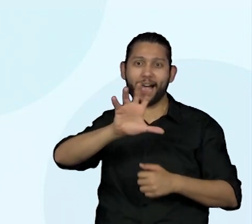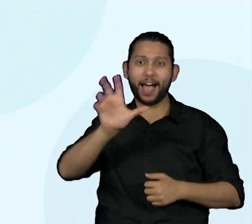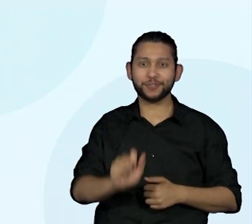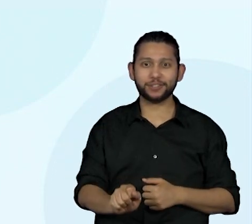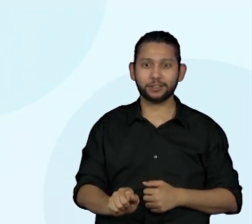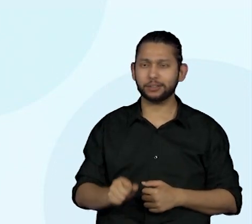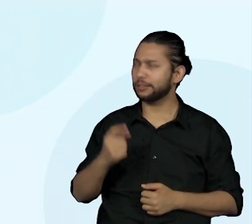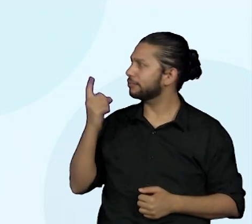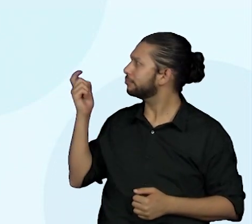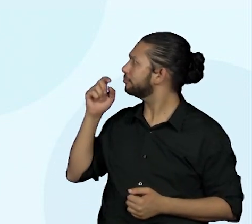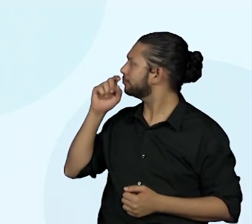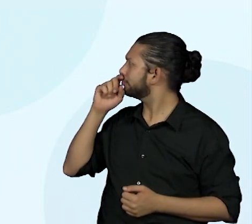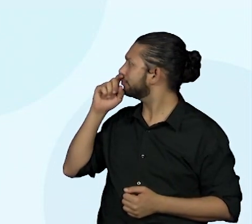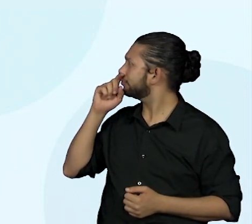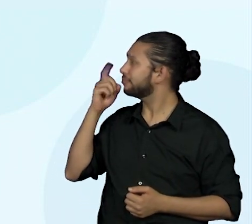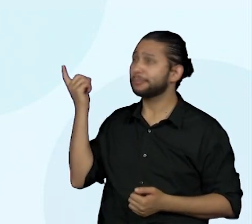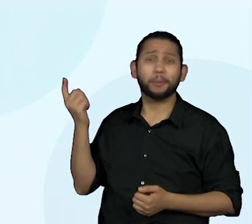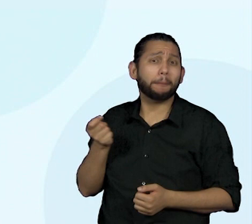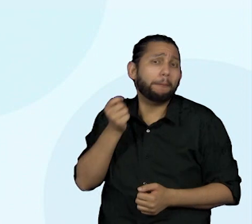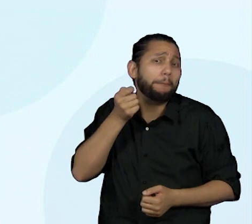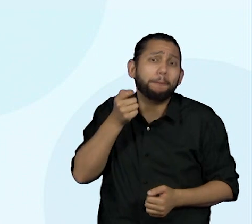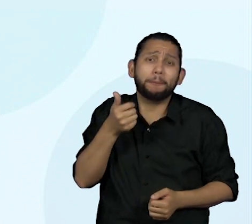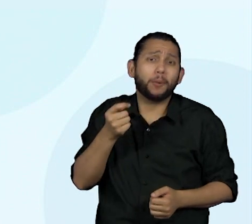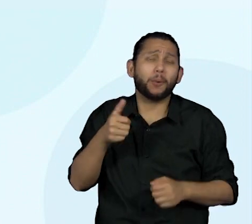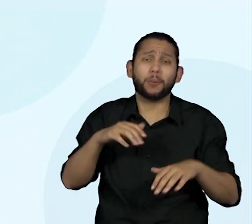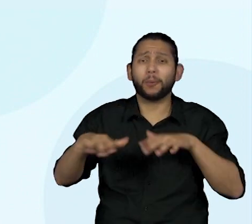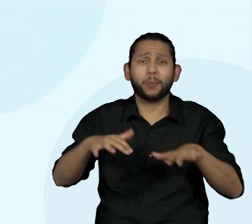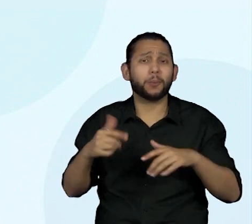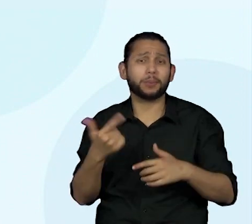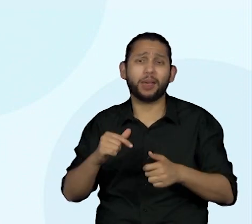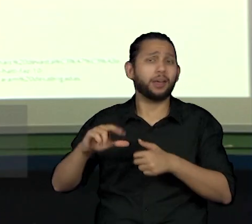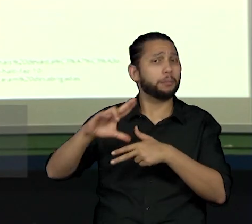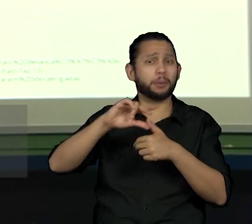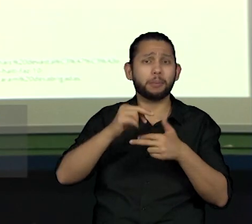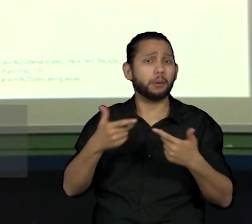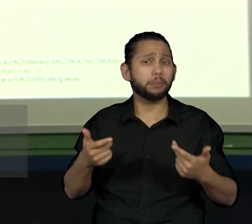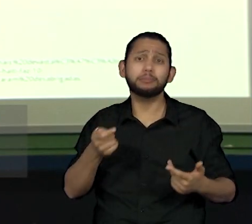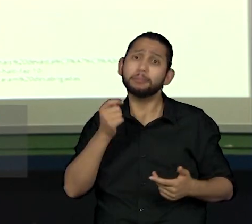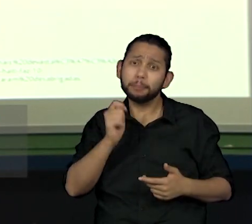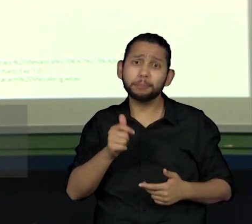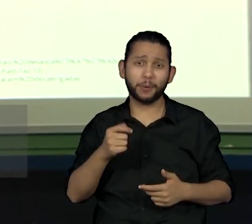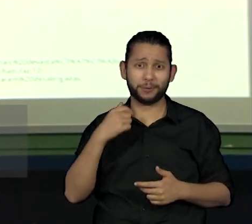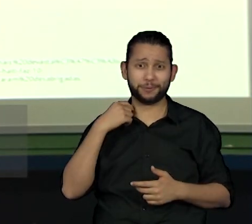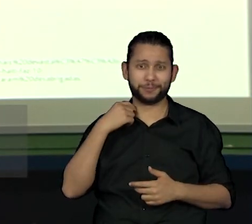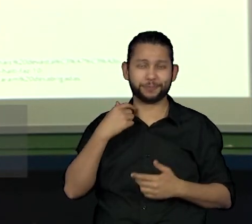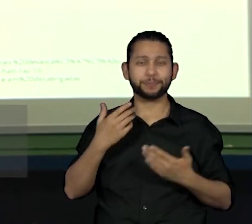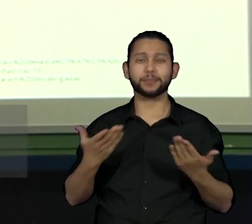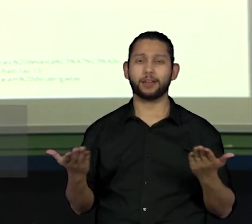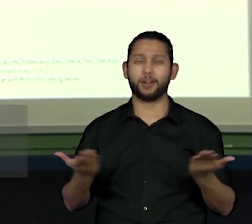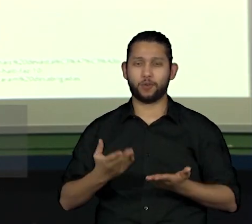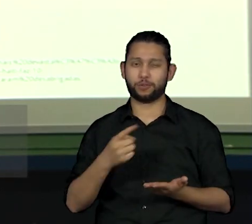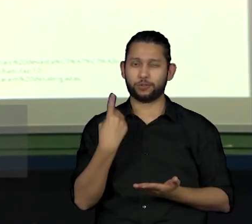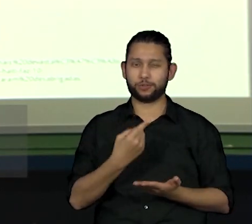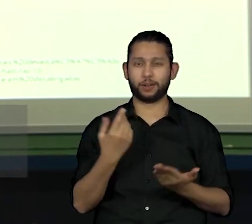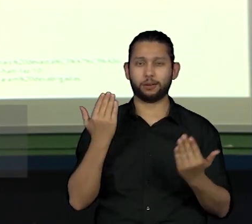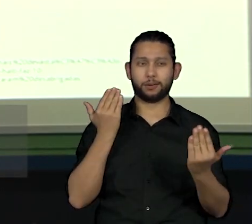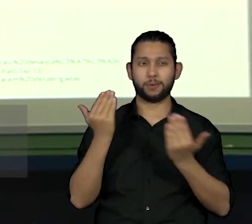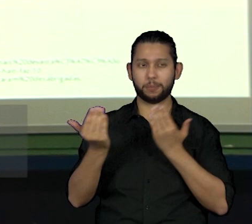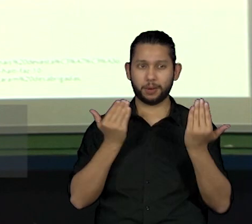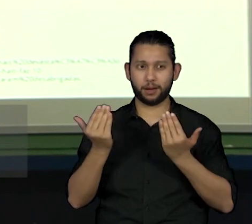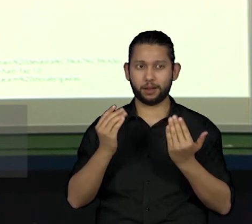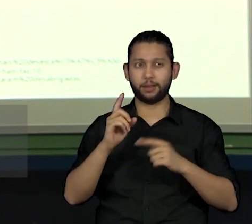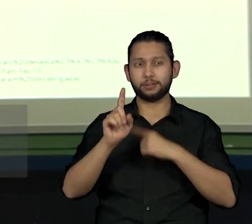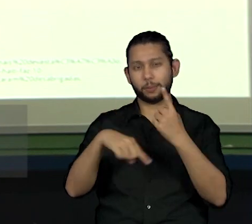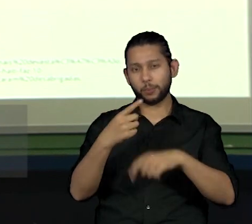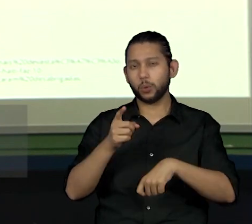porque ali também é uma área segura do ponto de vista geológico. Agora a gente vai comparar aqui e depois vocês vão ter